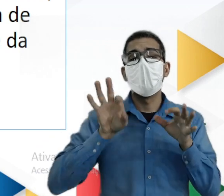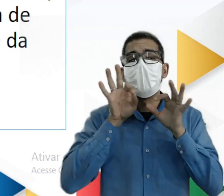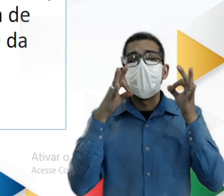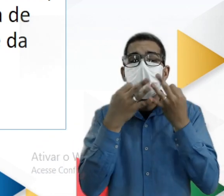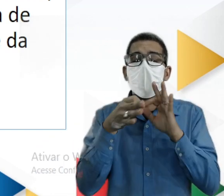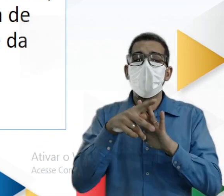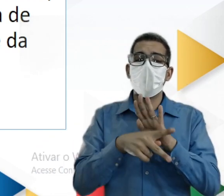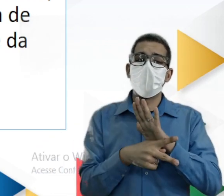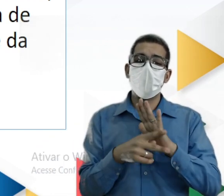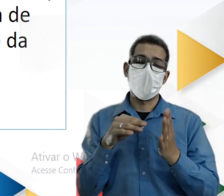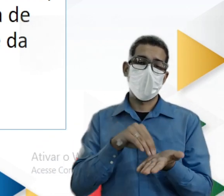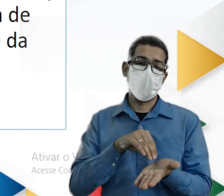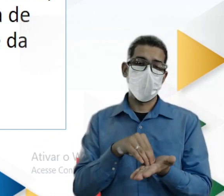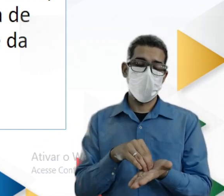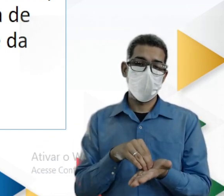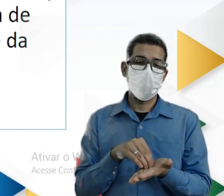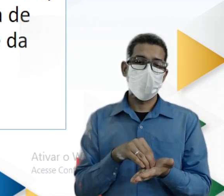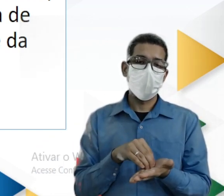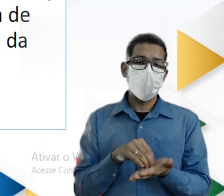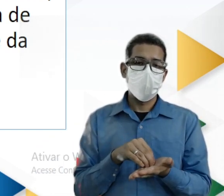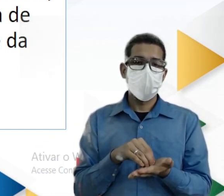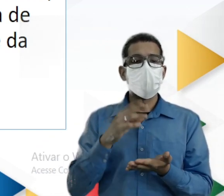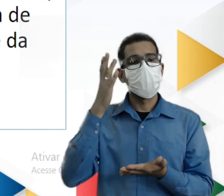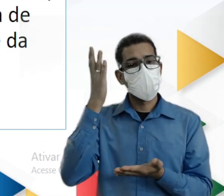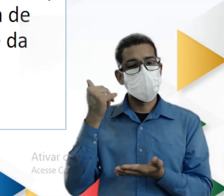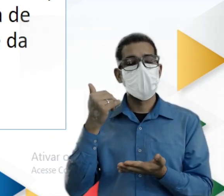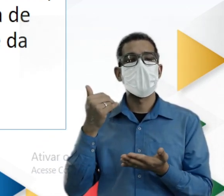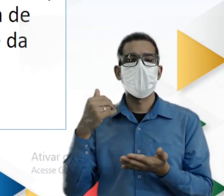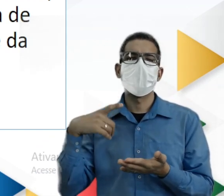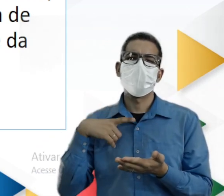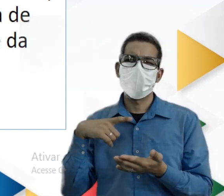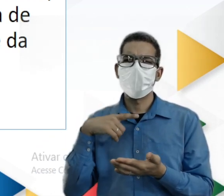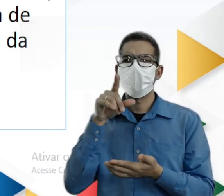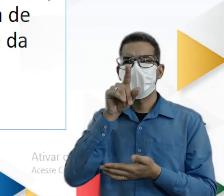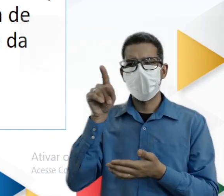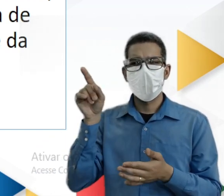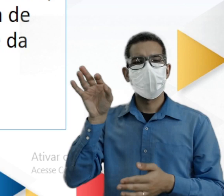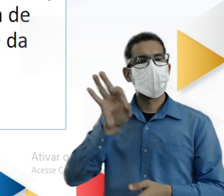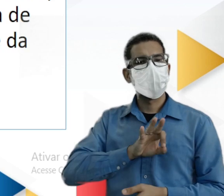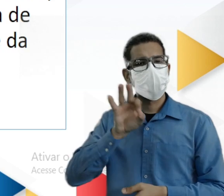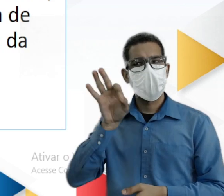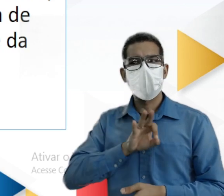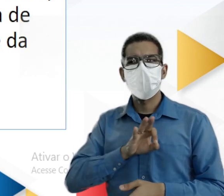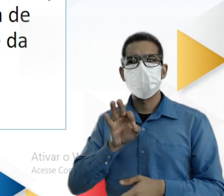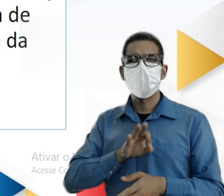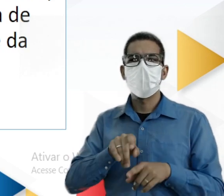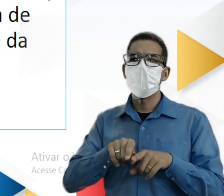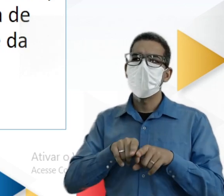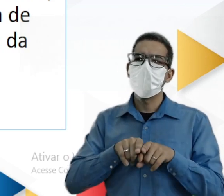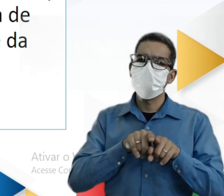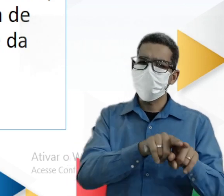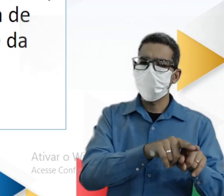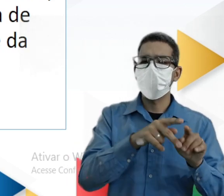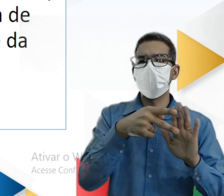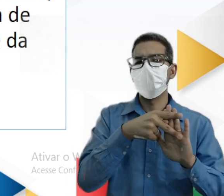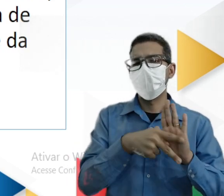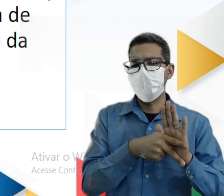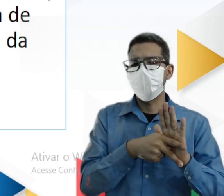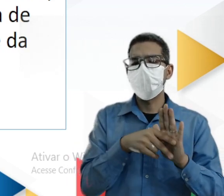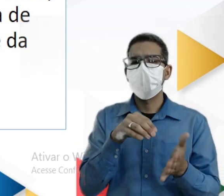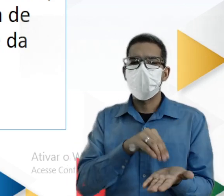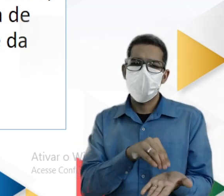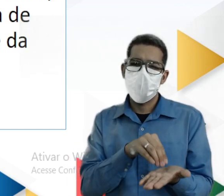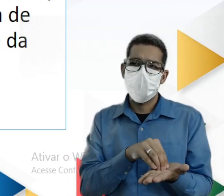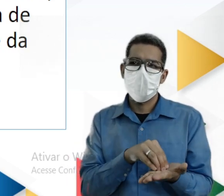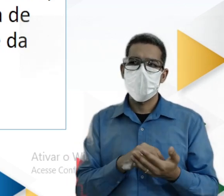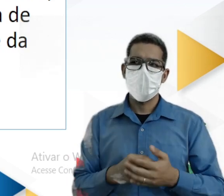familiar, principalmente na redução da taxa de fecundidade. Aí já é a presença do planejamento